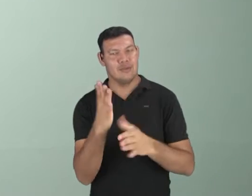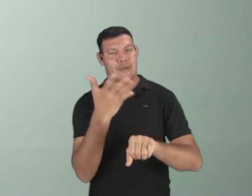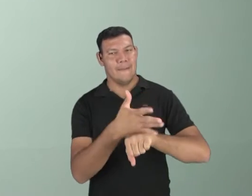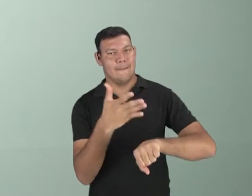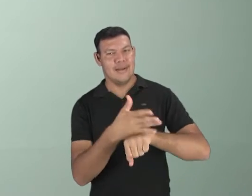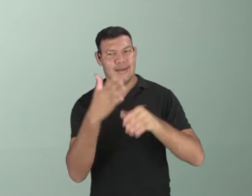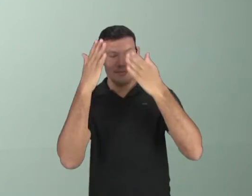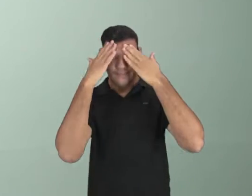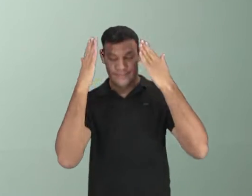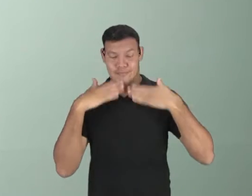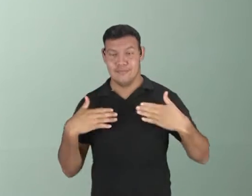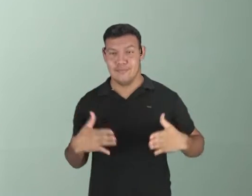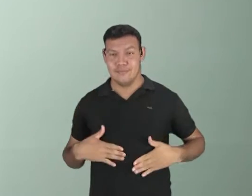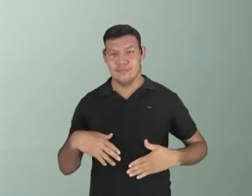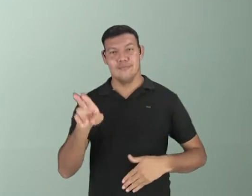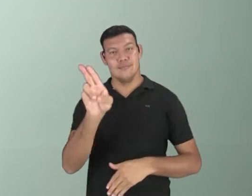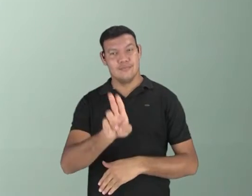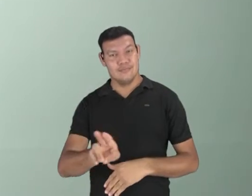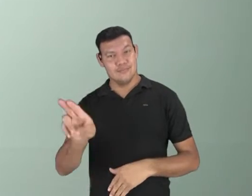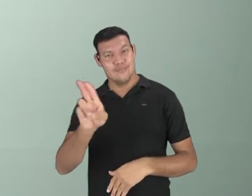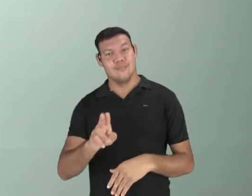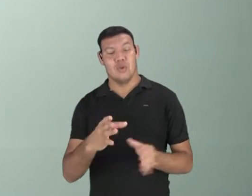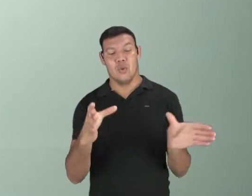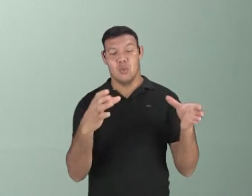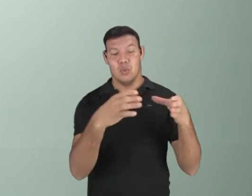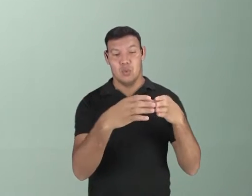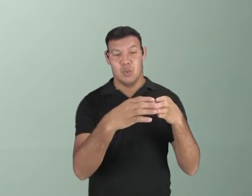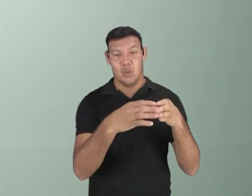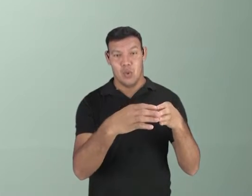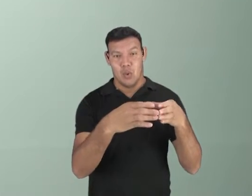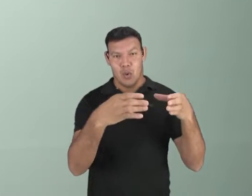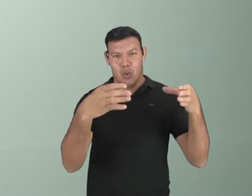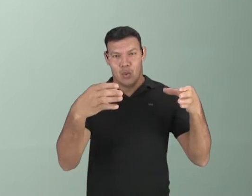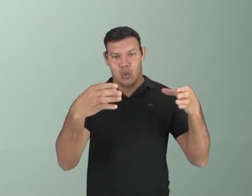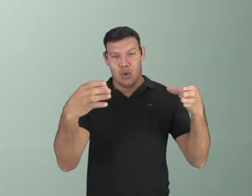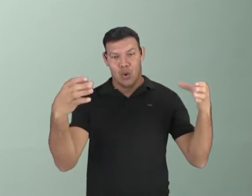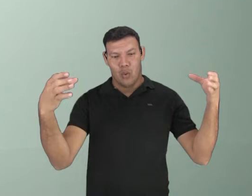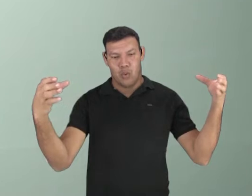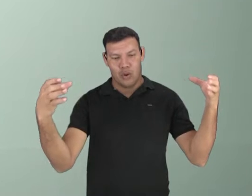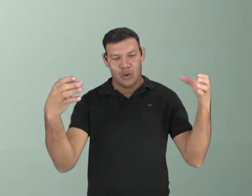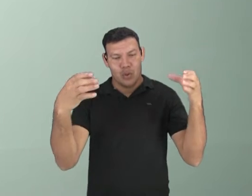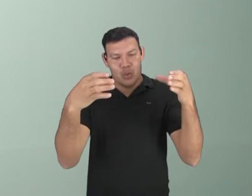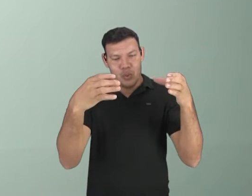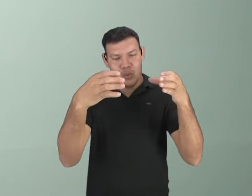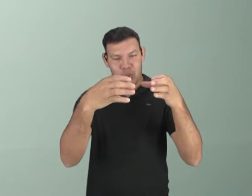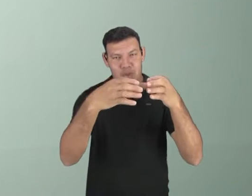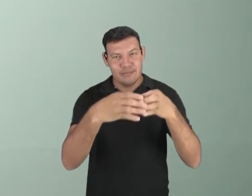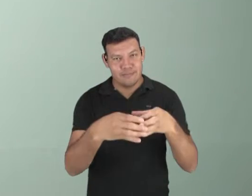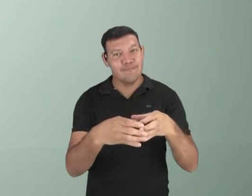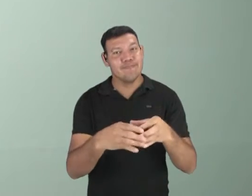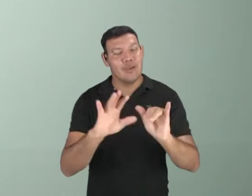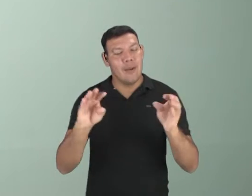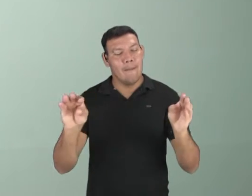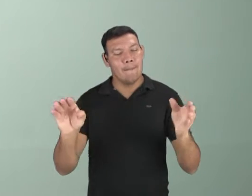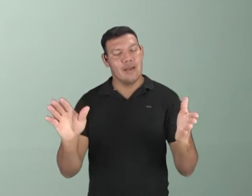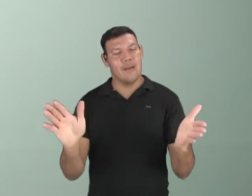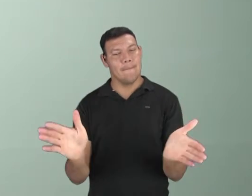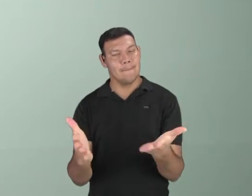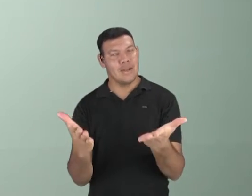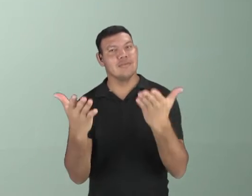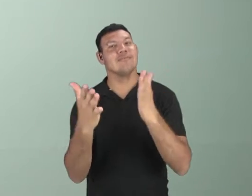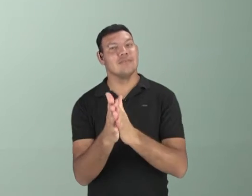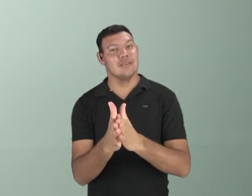elas podem ser praticadas em grupos grandes, grupos pequenos, e vamos ver quais são os benefícios das práticas